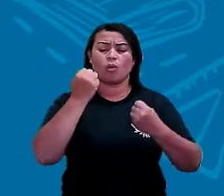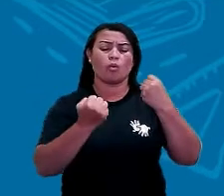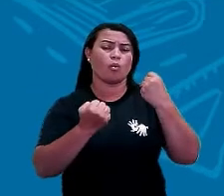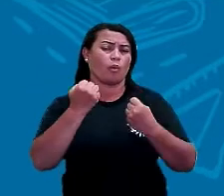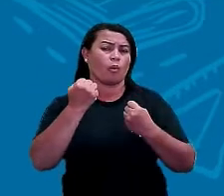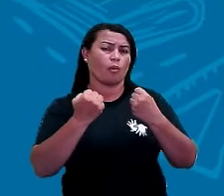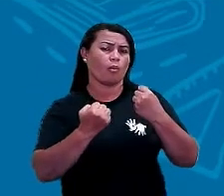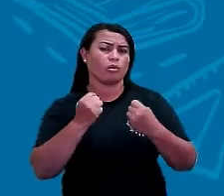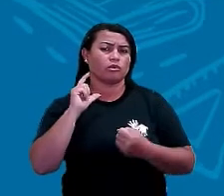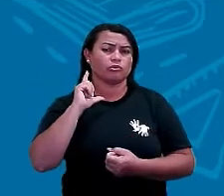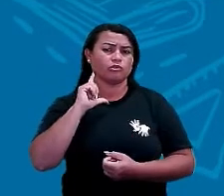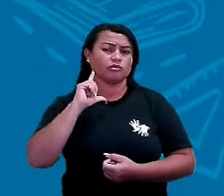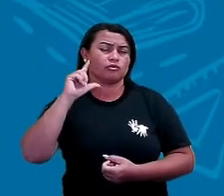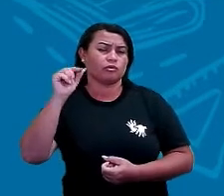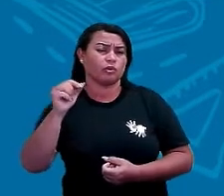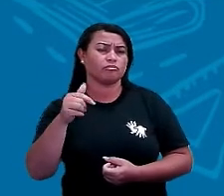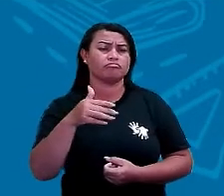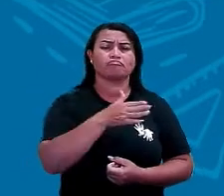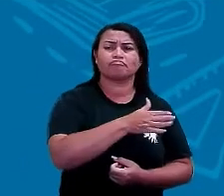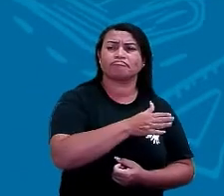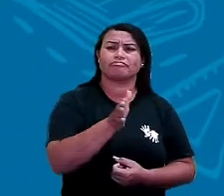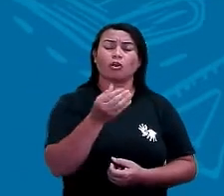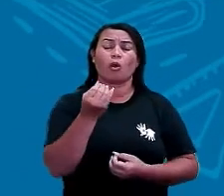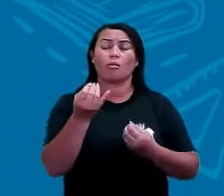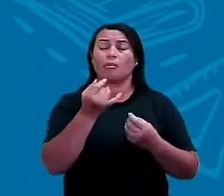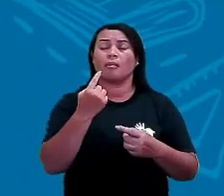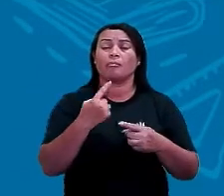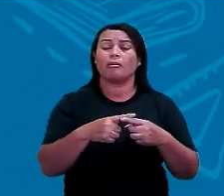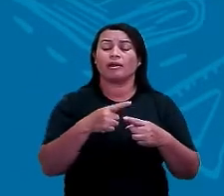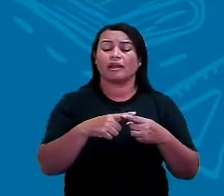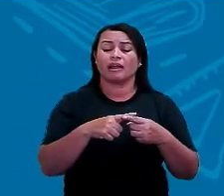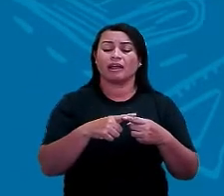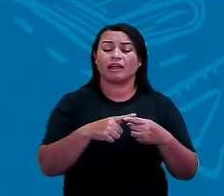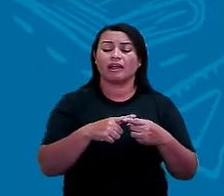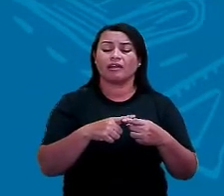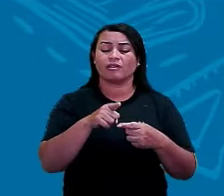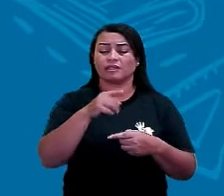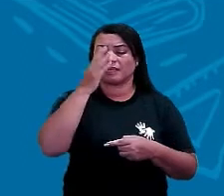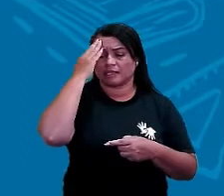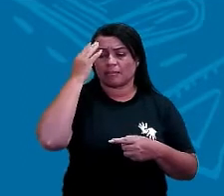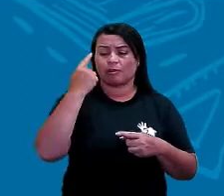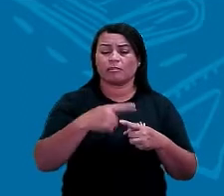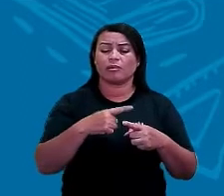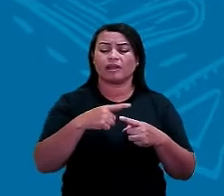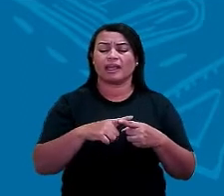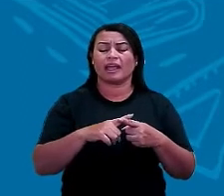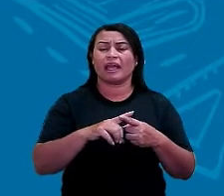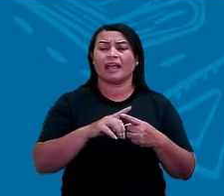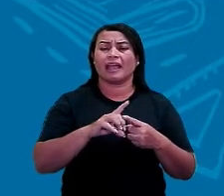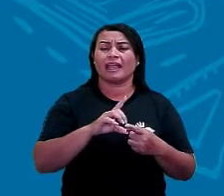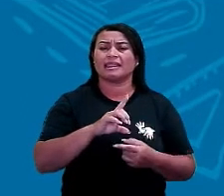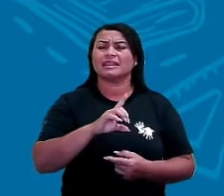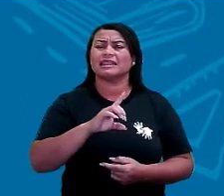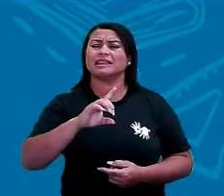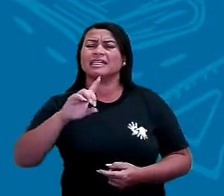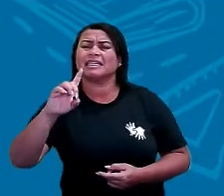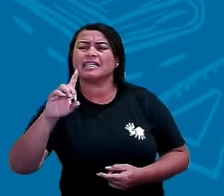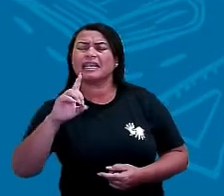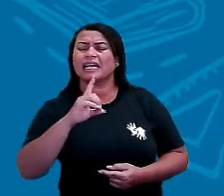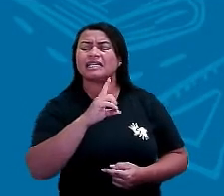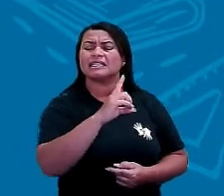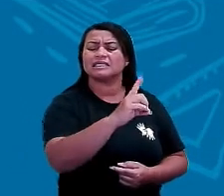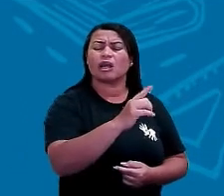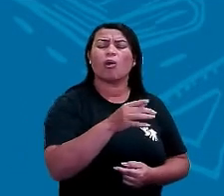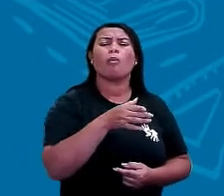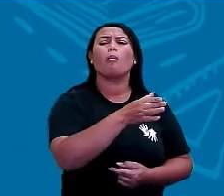foi? Então, aqui está meio estranho, né? Você sabe por que direção o ônibus foi? Que a gente costuma dizer: